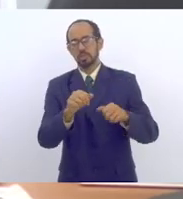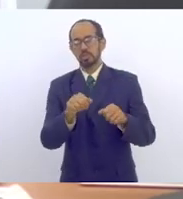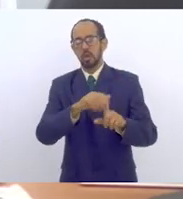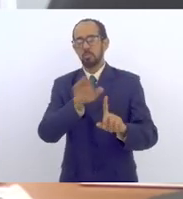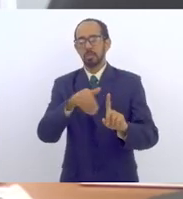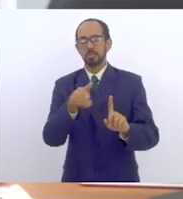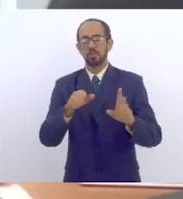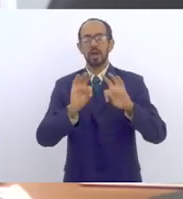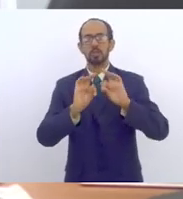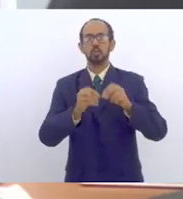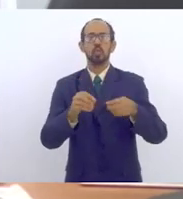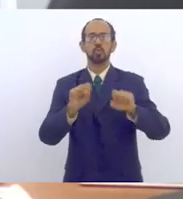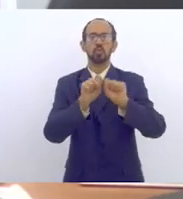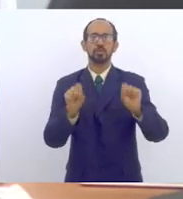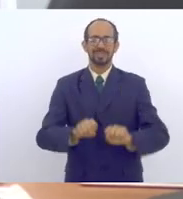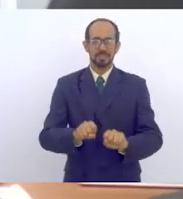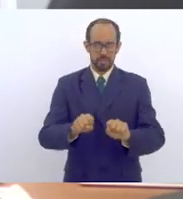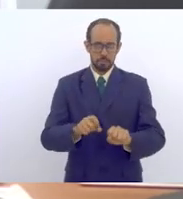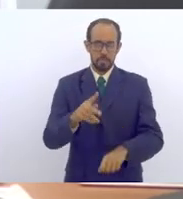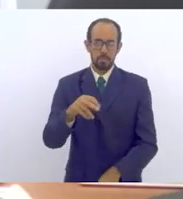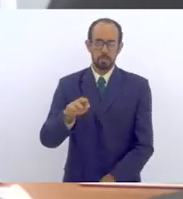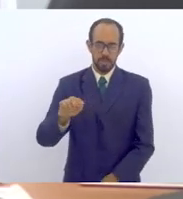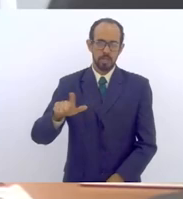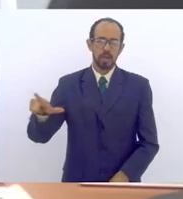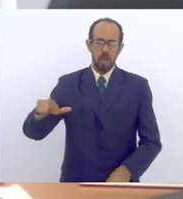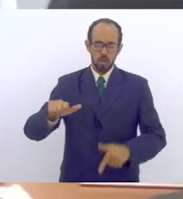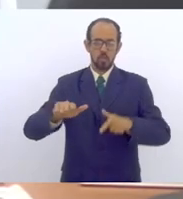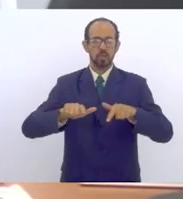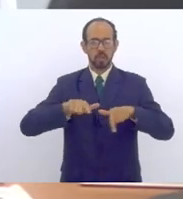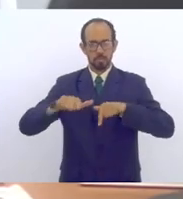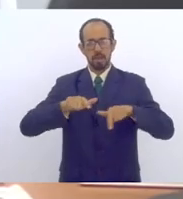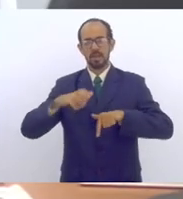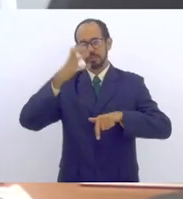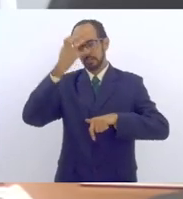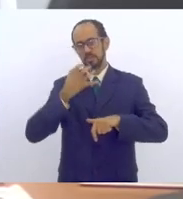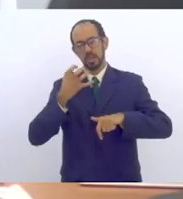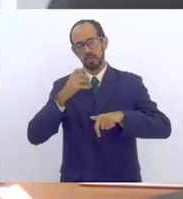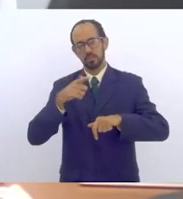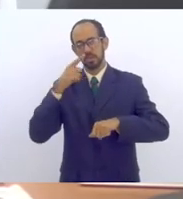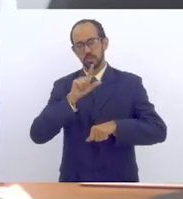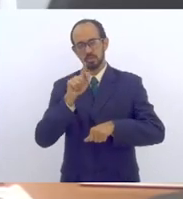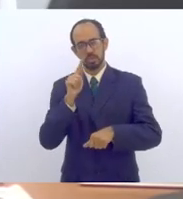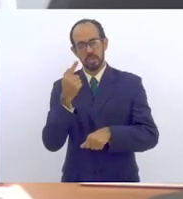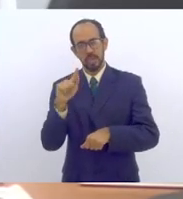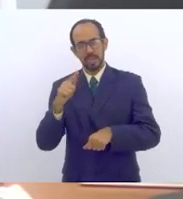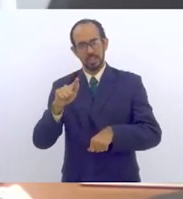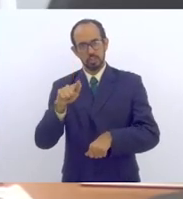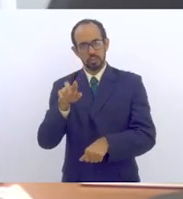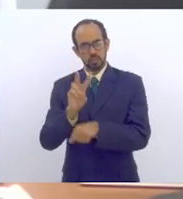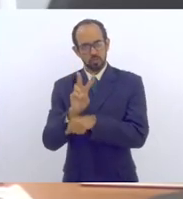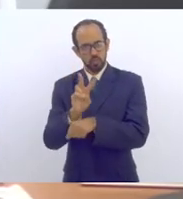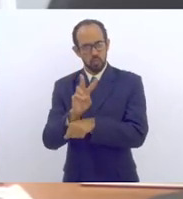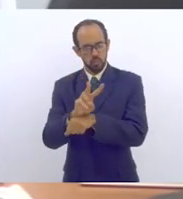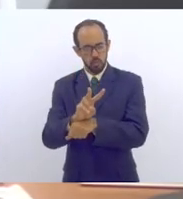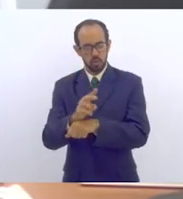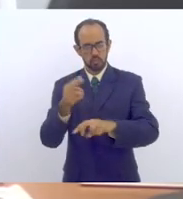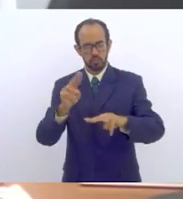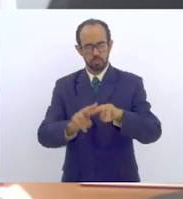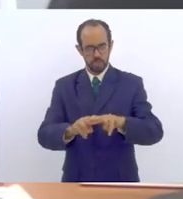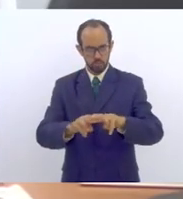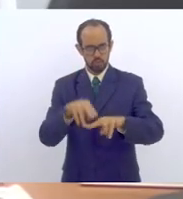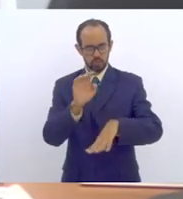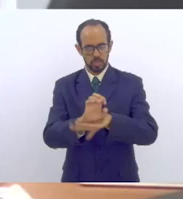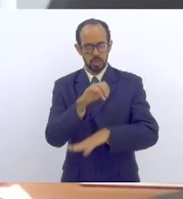penitenciário as pessoas que trabalham com seriedade para garantir é a guarda dos presos do nosso